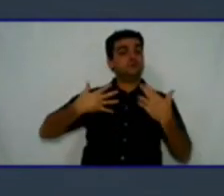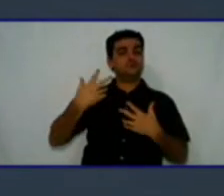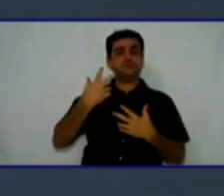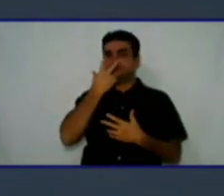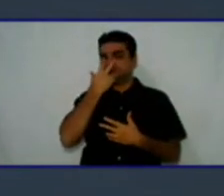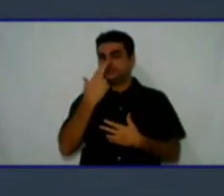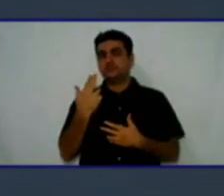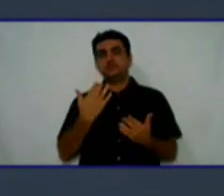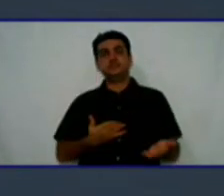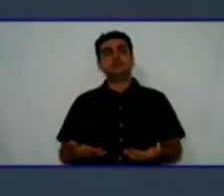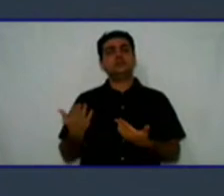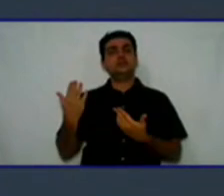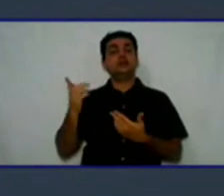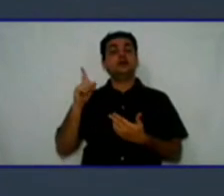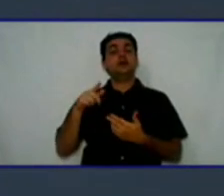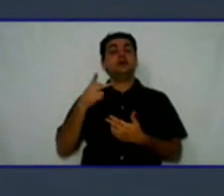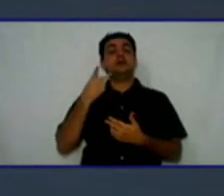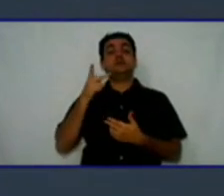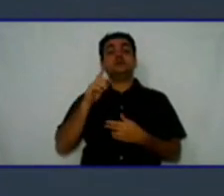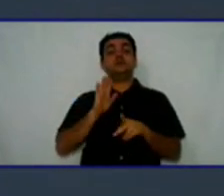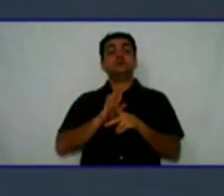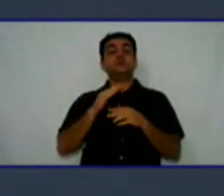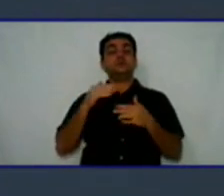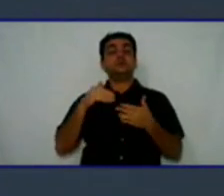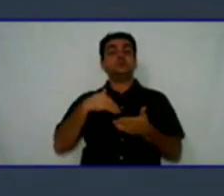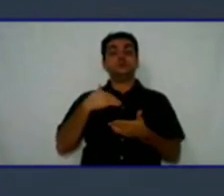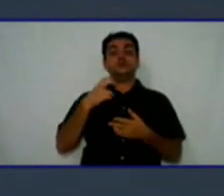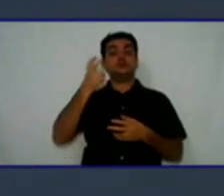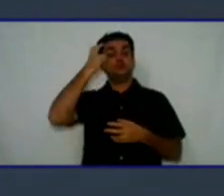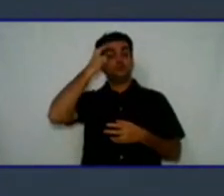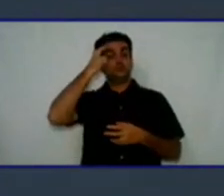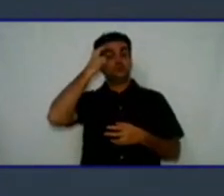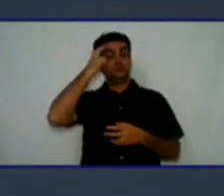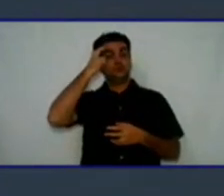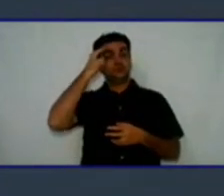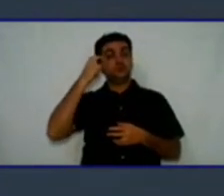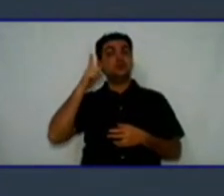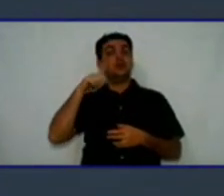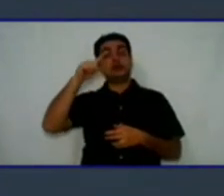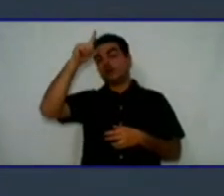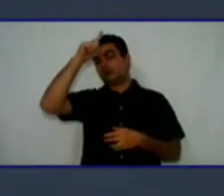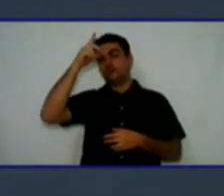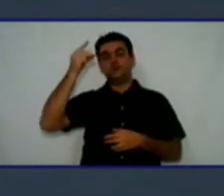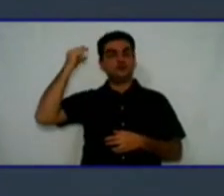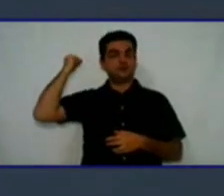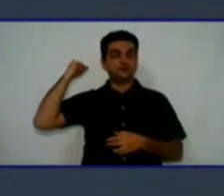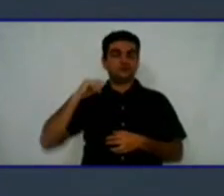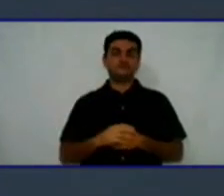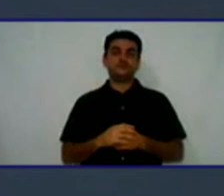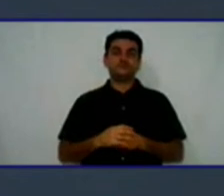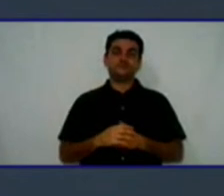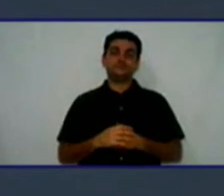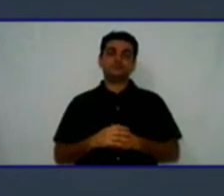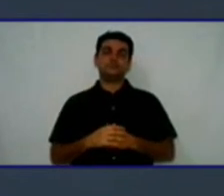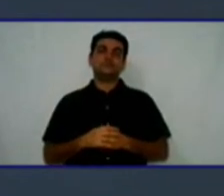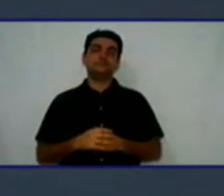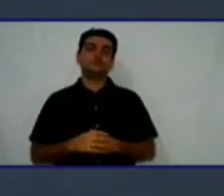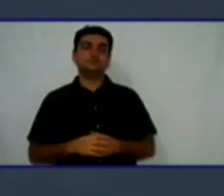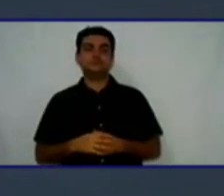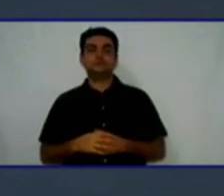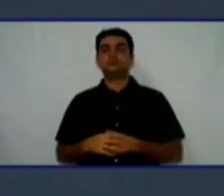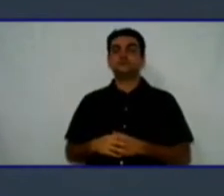assemelhado àquele proferido pelo ministro da Cultura da então Alemanha do regime nazista.